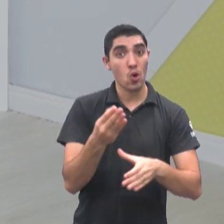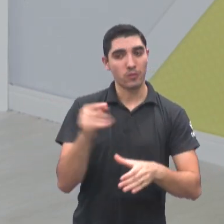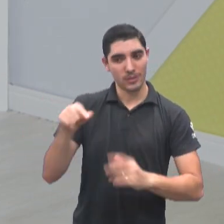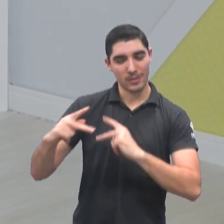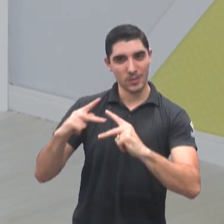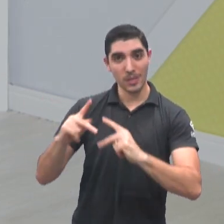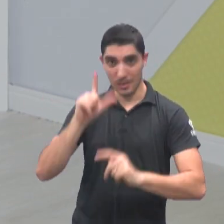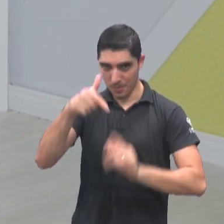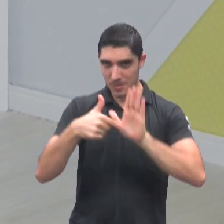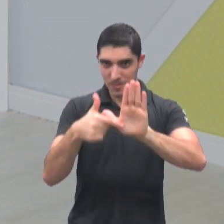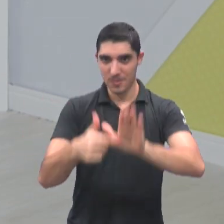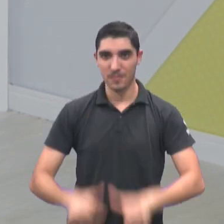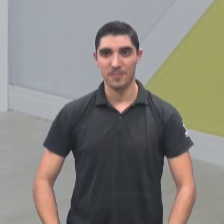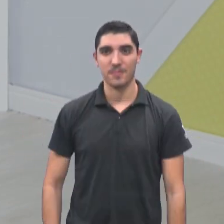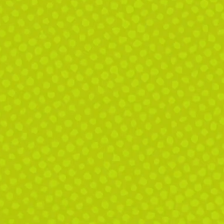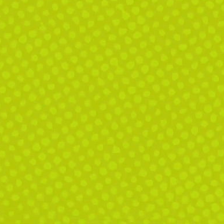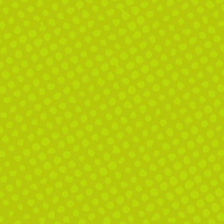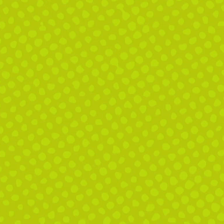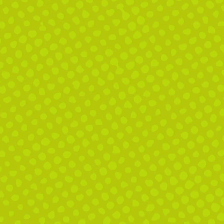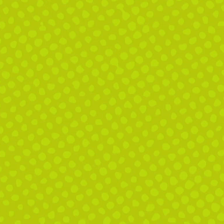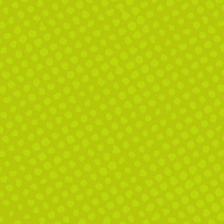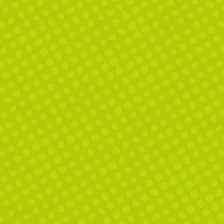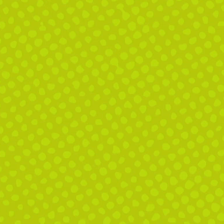não sai daí, já voltamos.